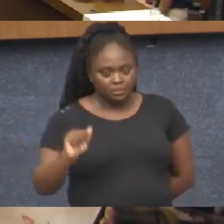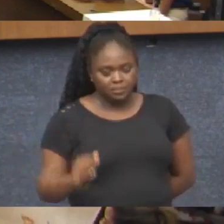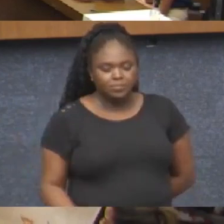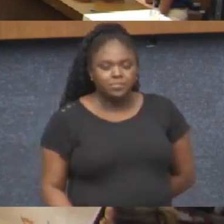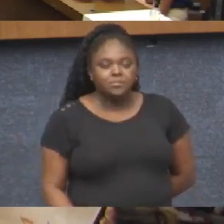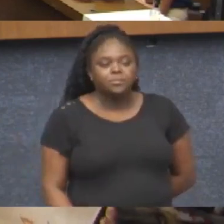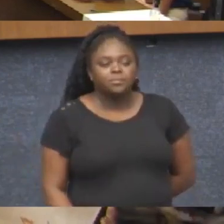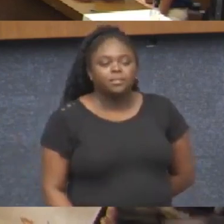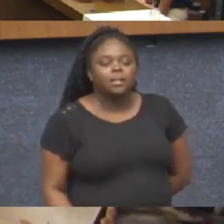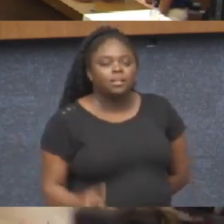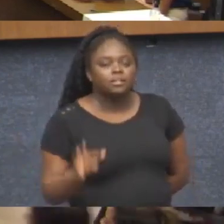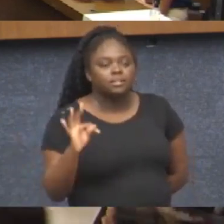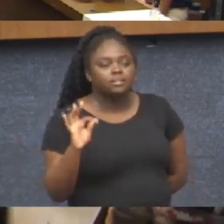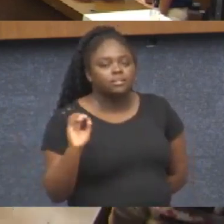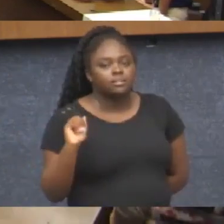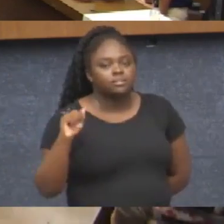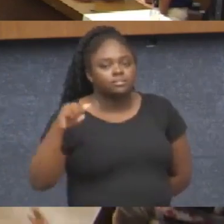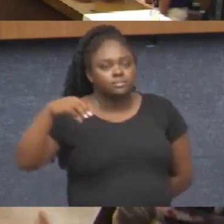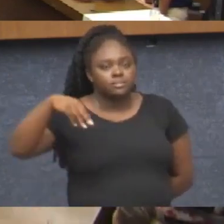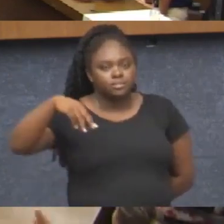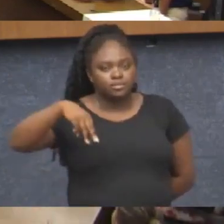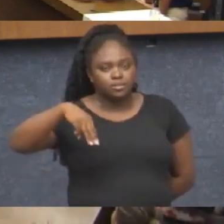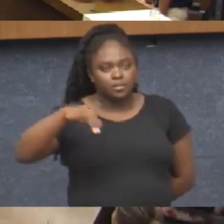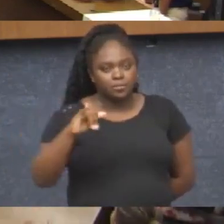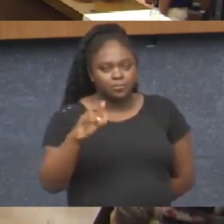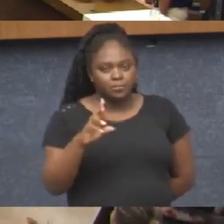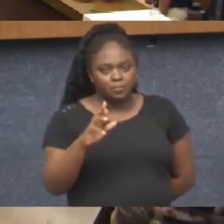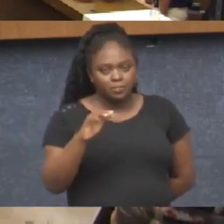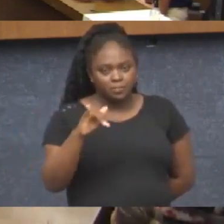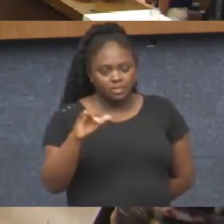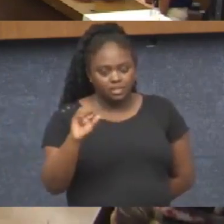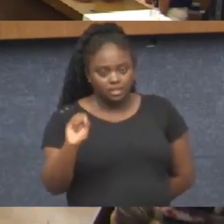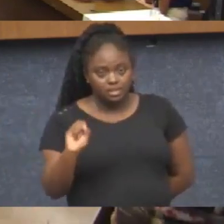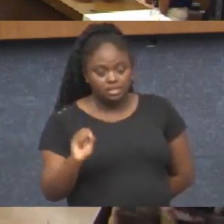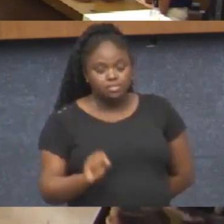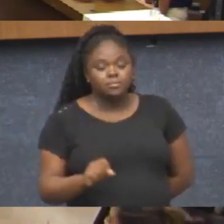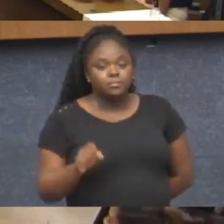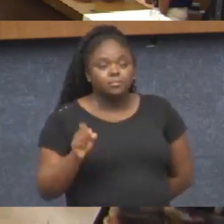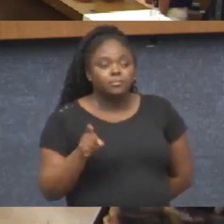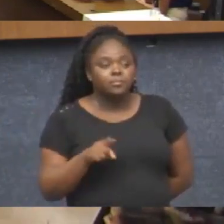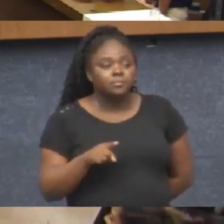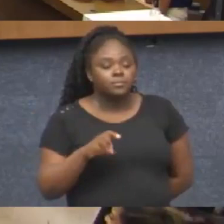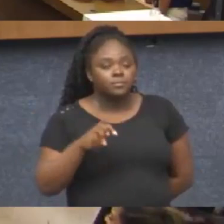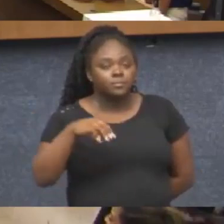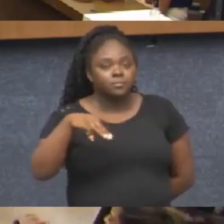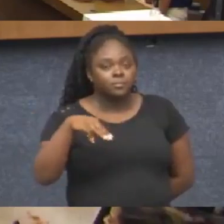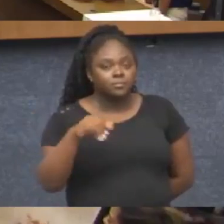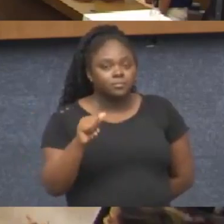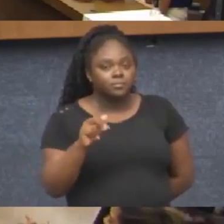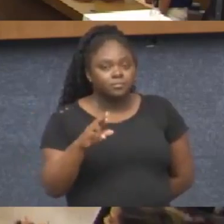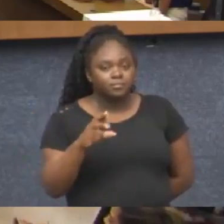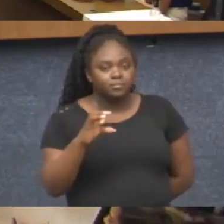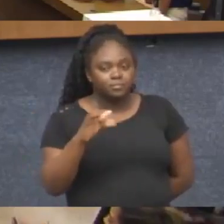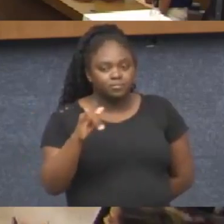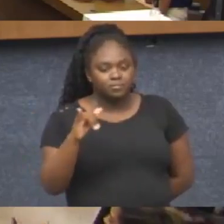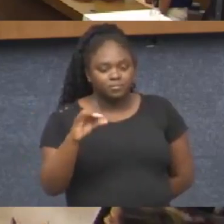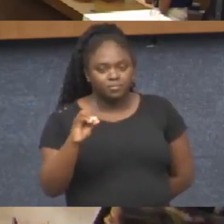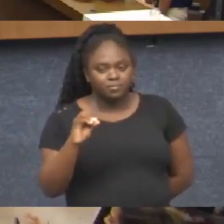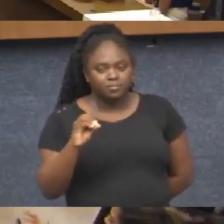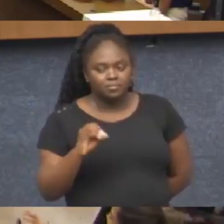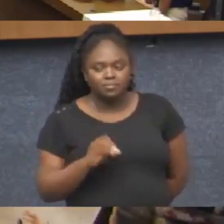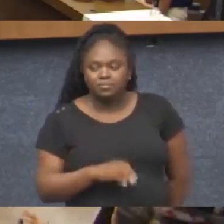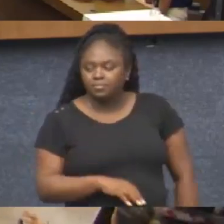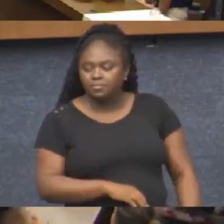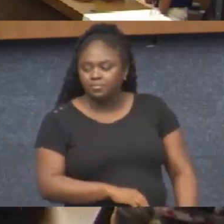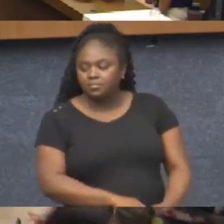Camilo de Alcântara César e Márcio Guilherme Nunes Carvalho.